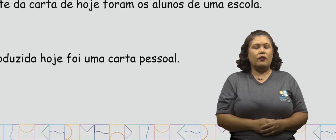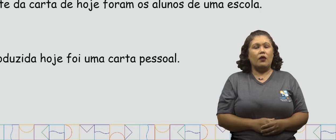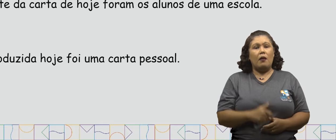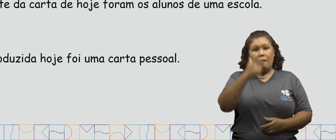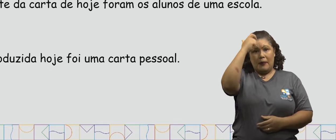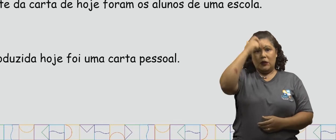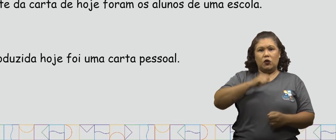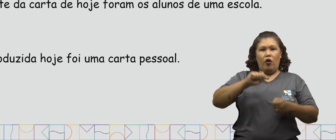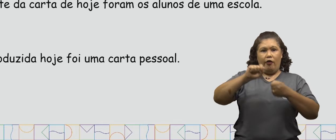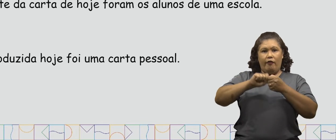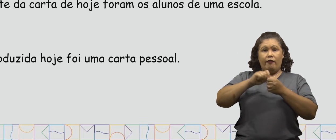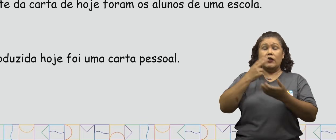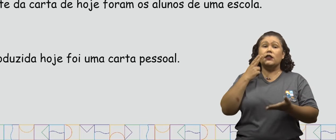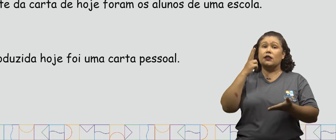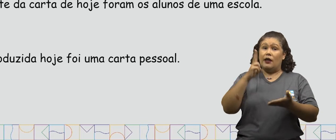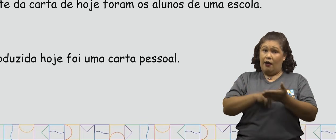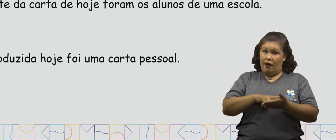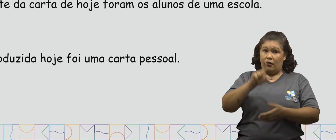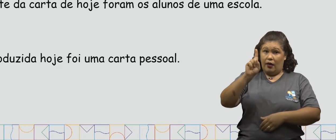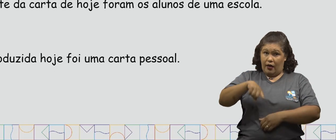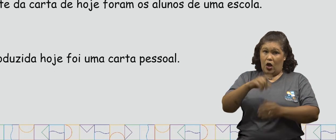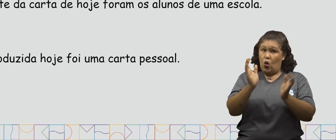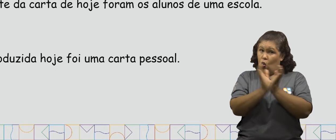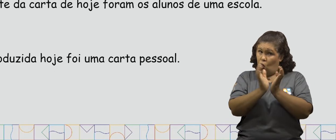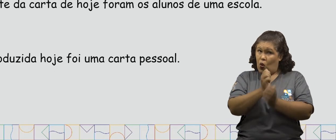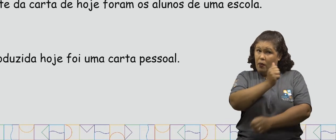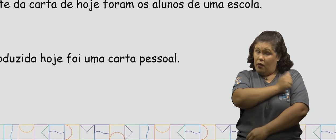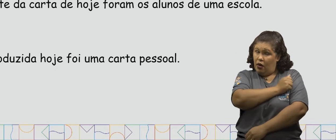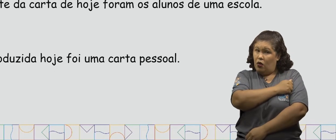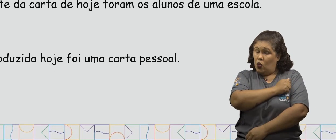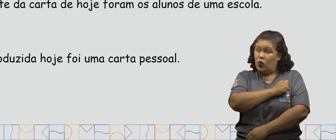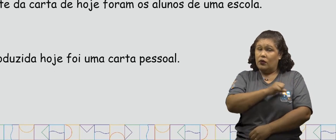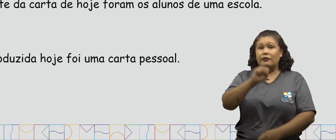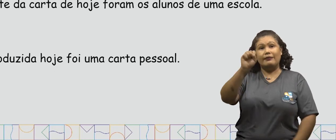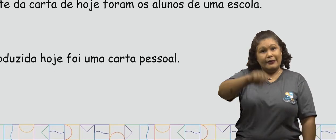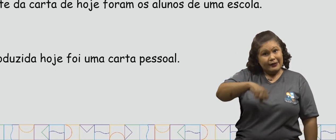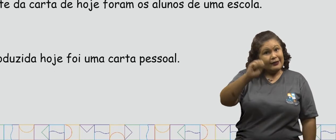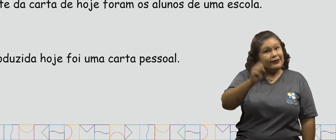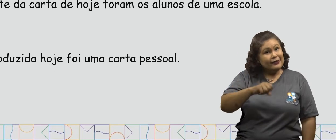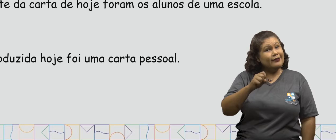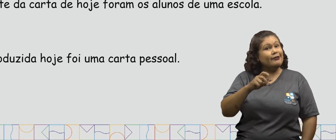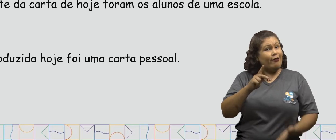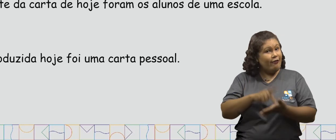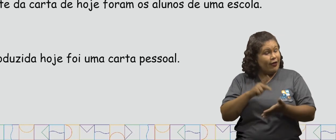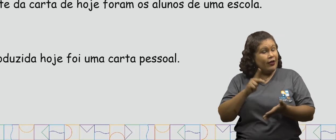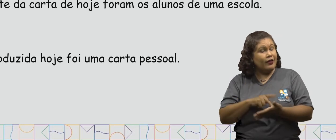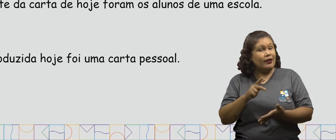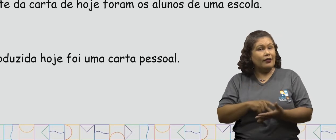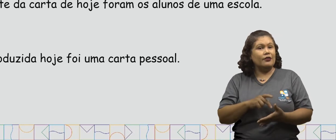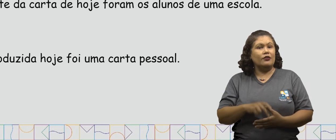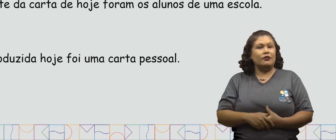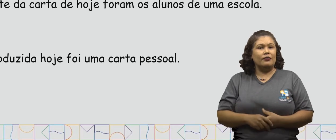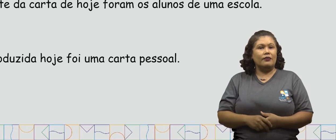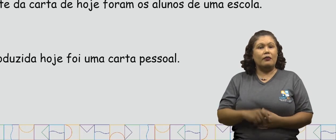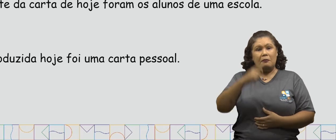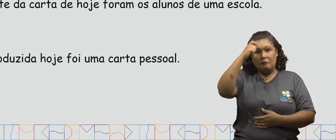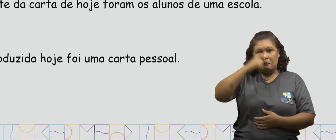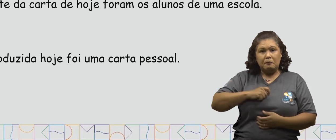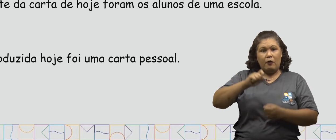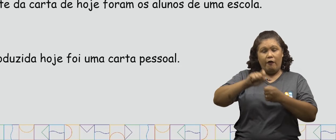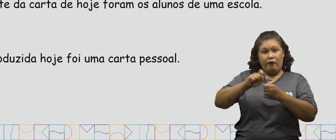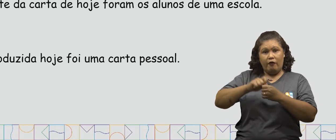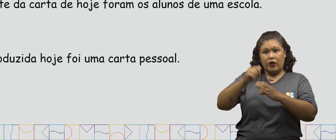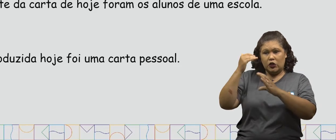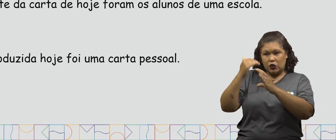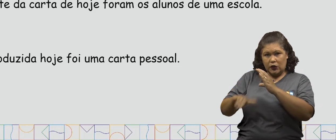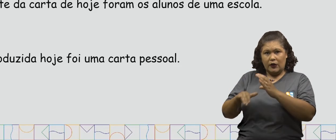de hoje foram os alunos de uma escola. Exatamente, verdadeiro, o remetente foram os alunos. Foram eles que